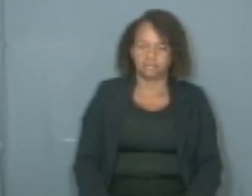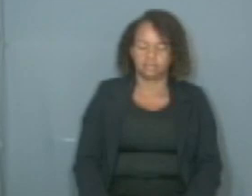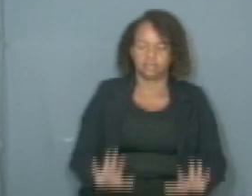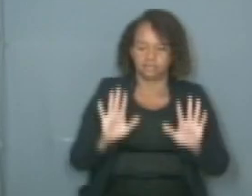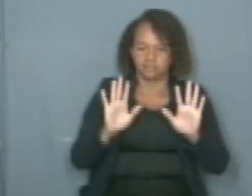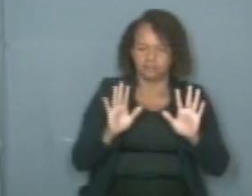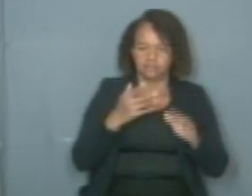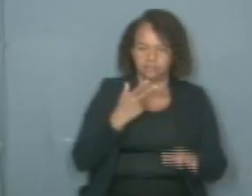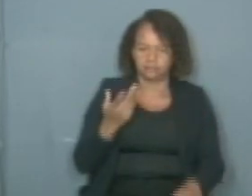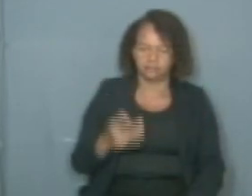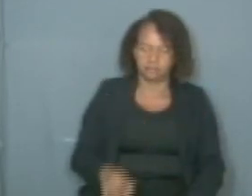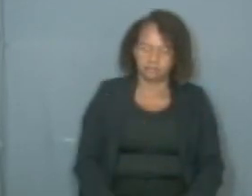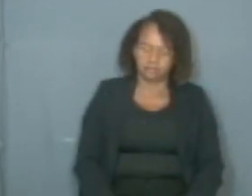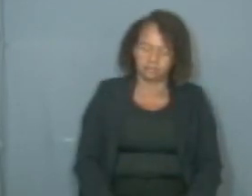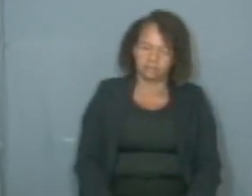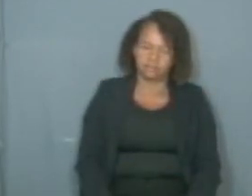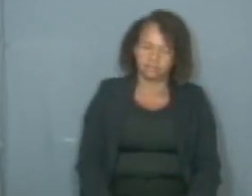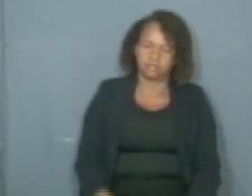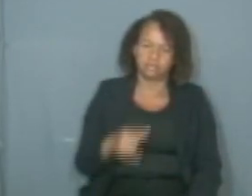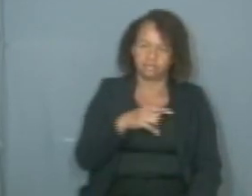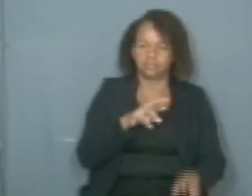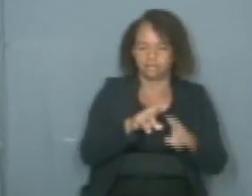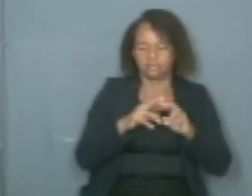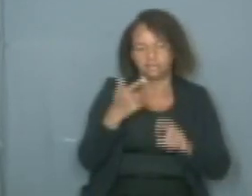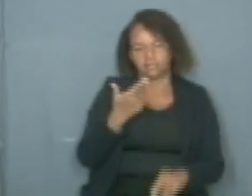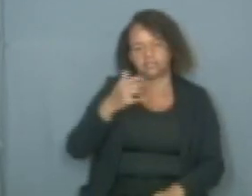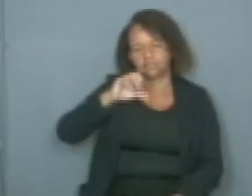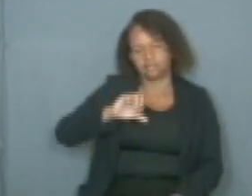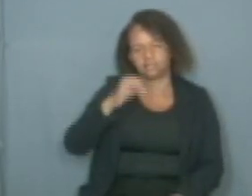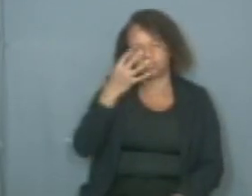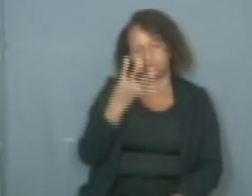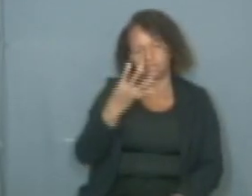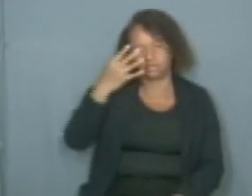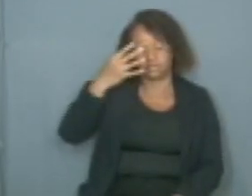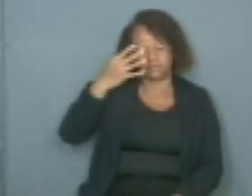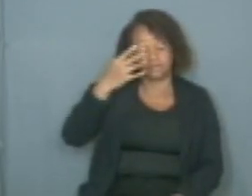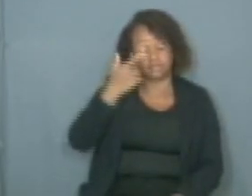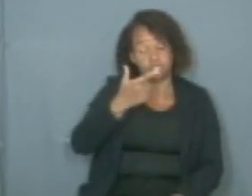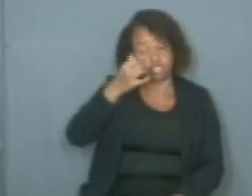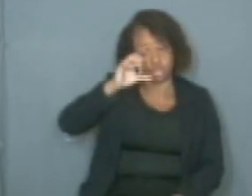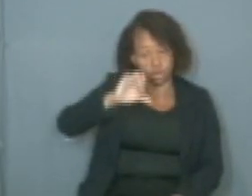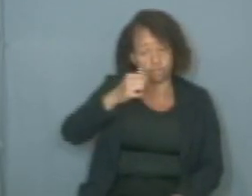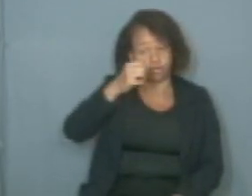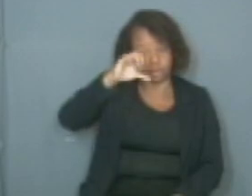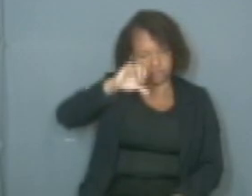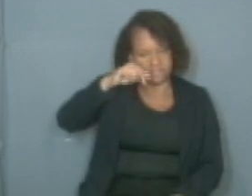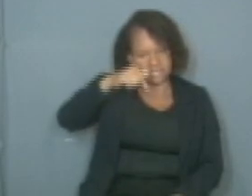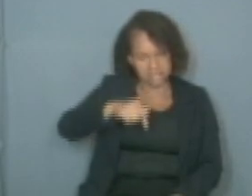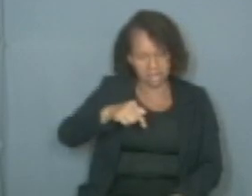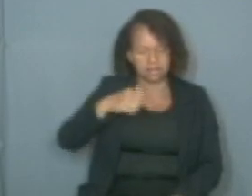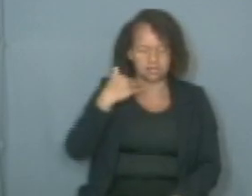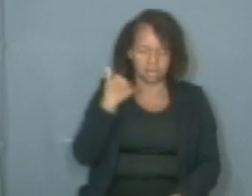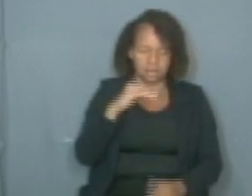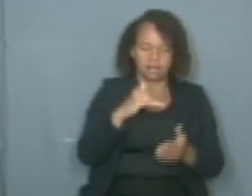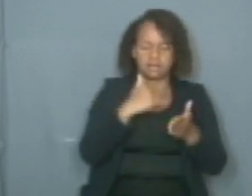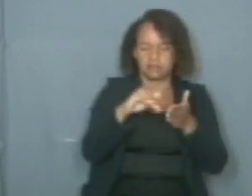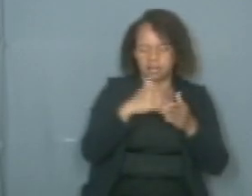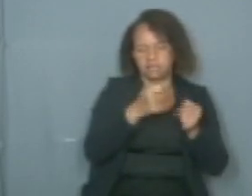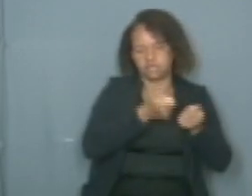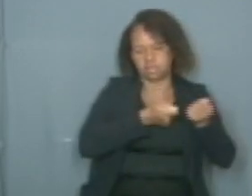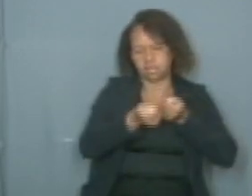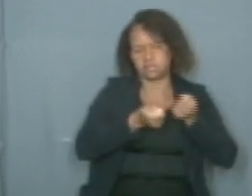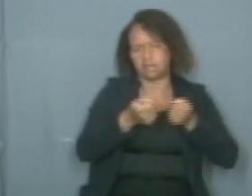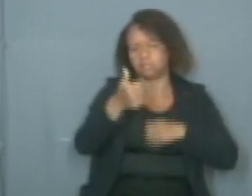Vamos lá. Tem aqui o requerimento 2997, que é uma indicação à Secretaria de Administração solicitando